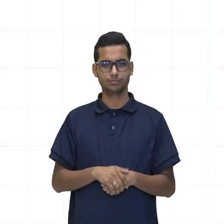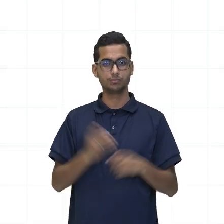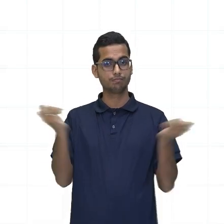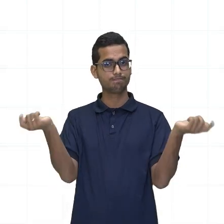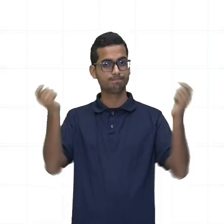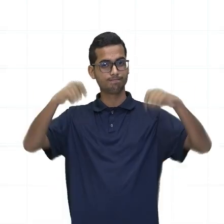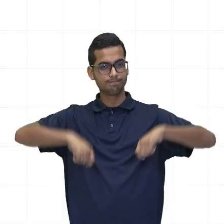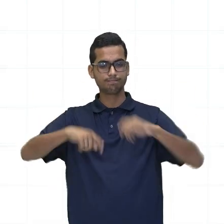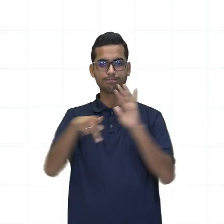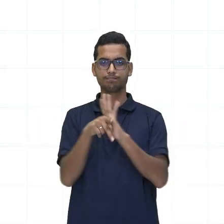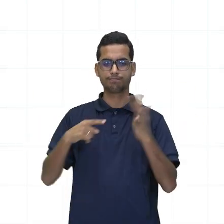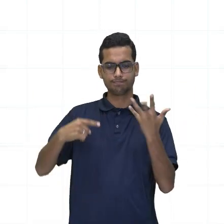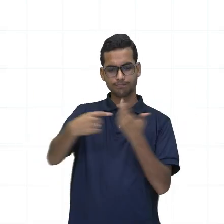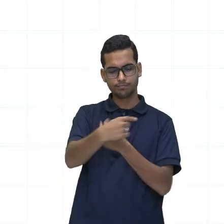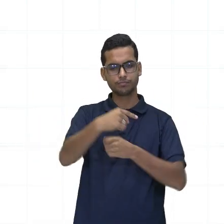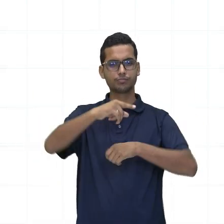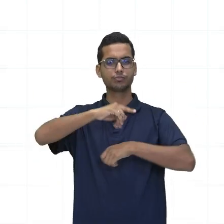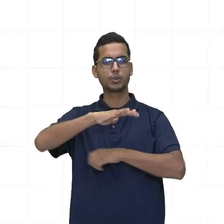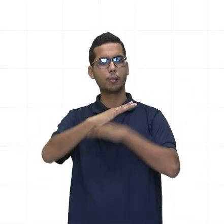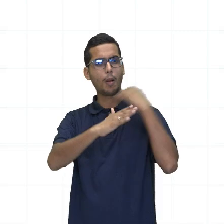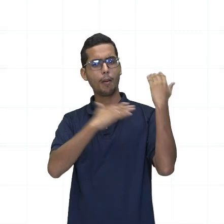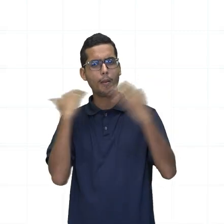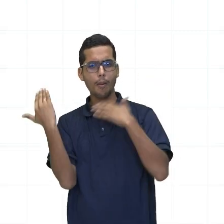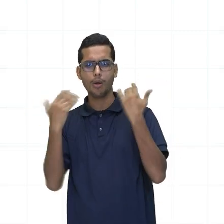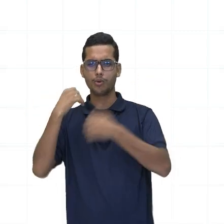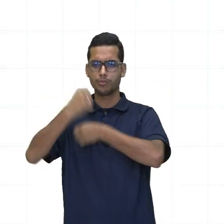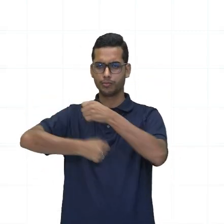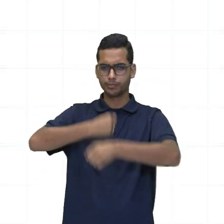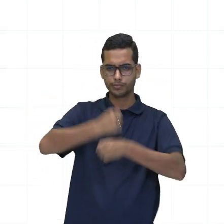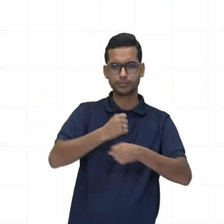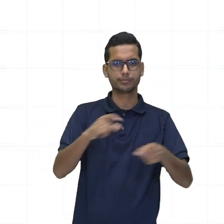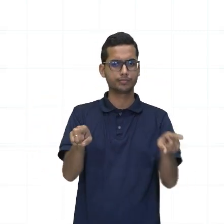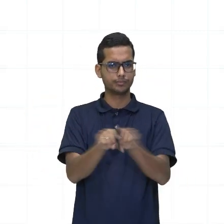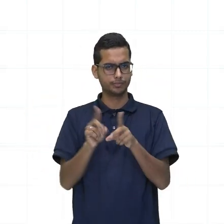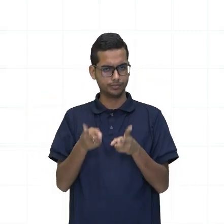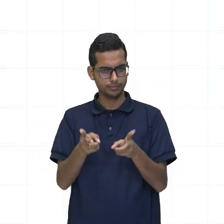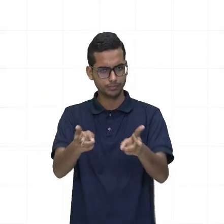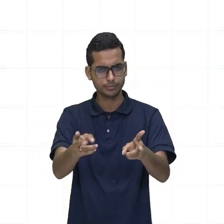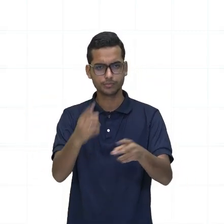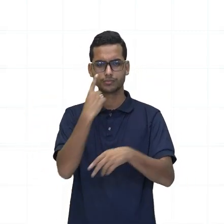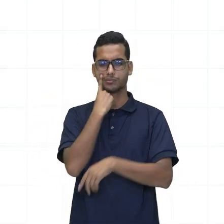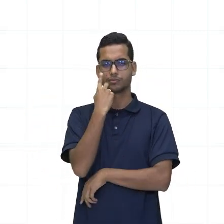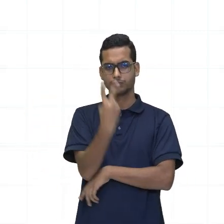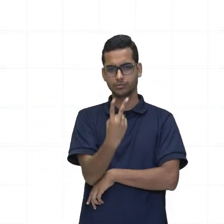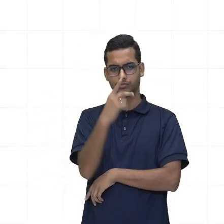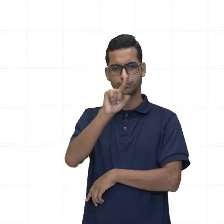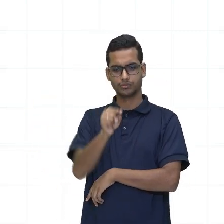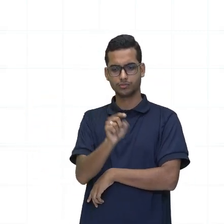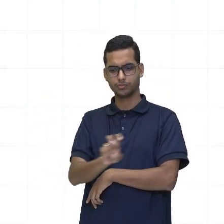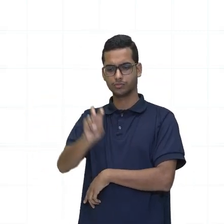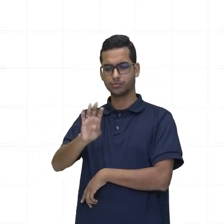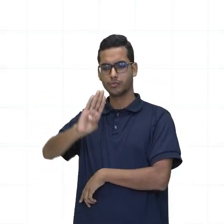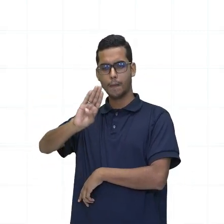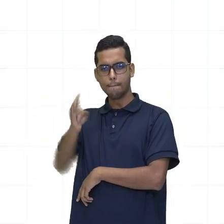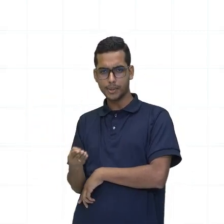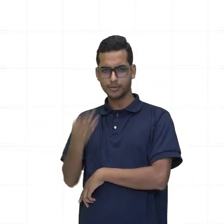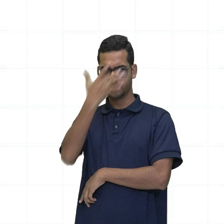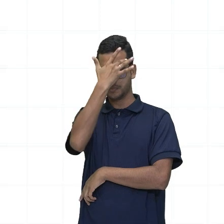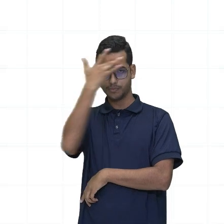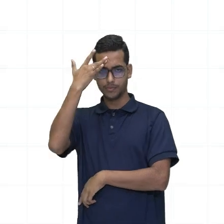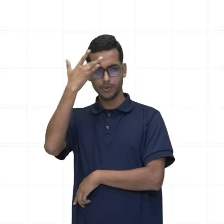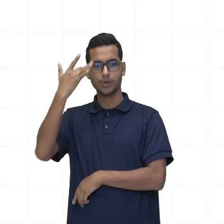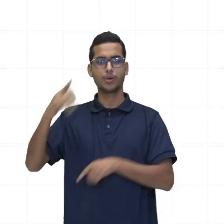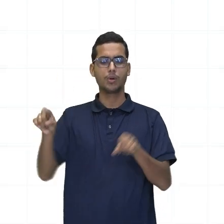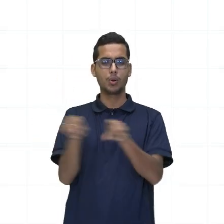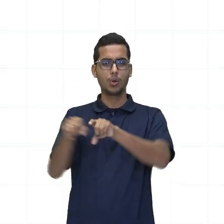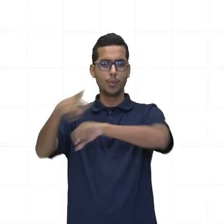de muitas mortes a cada ano. Mais de 2,5 bilhões de pessoas em mais de